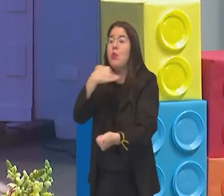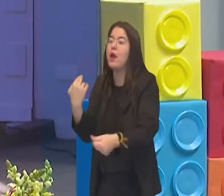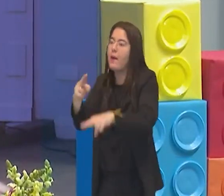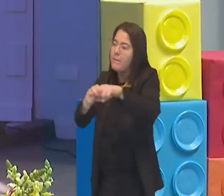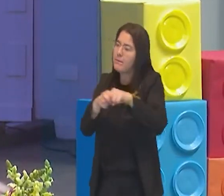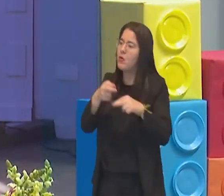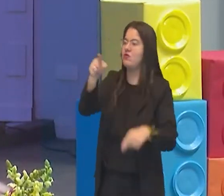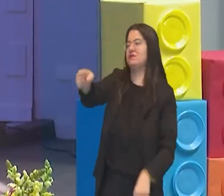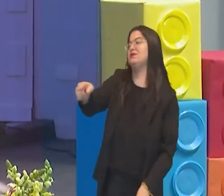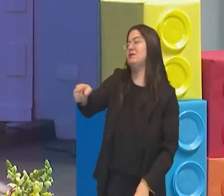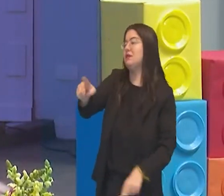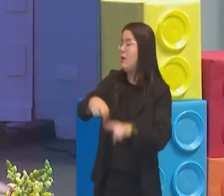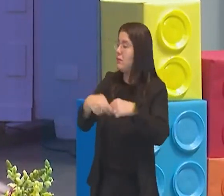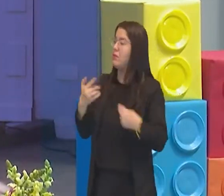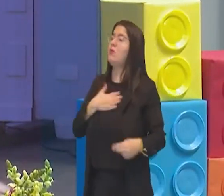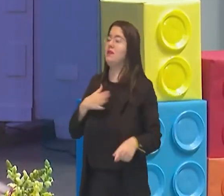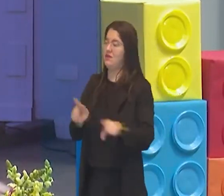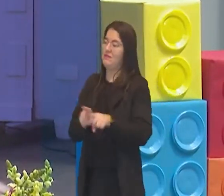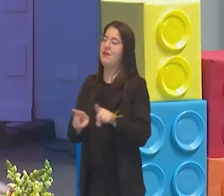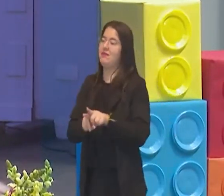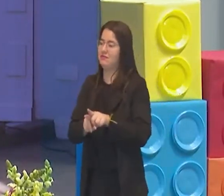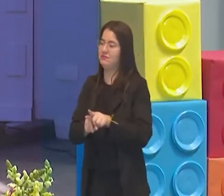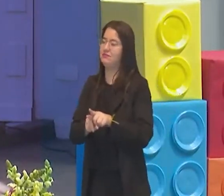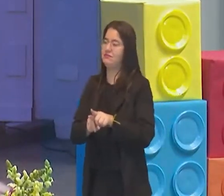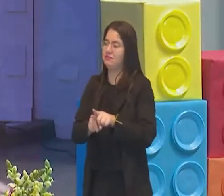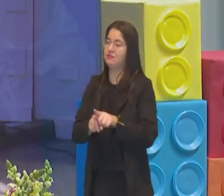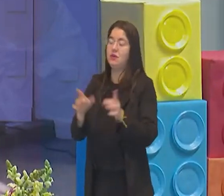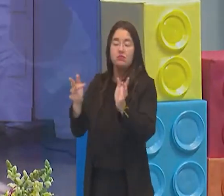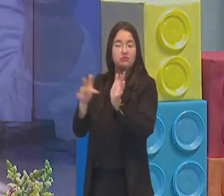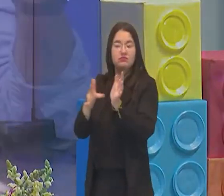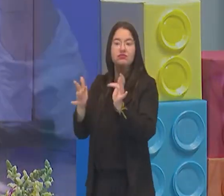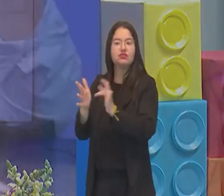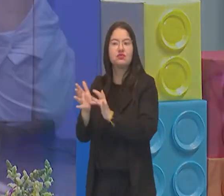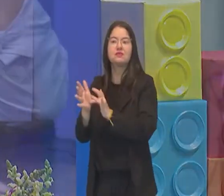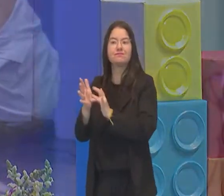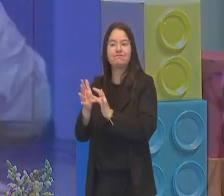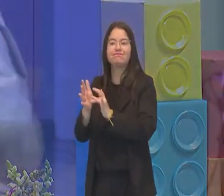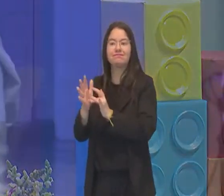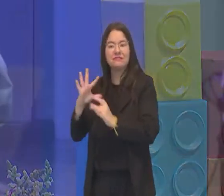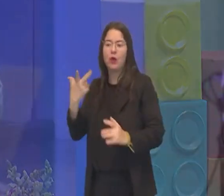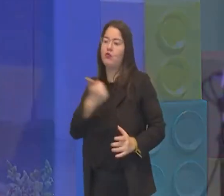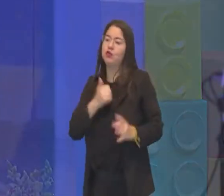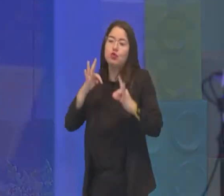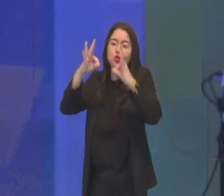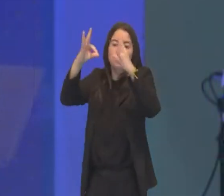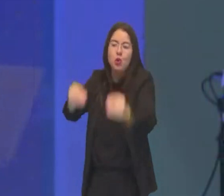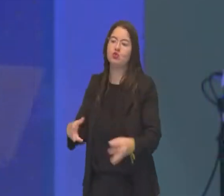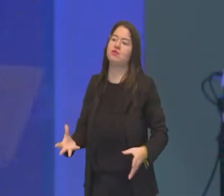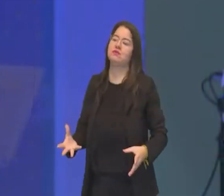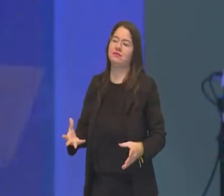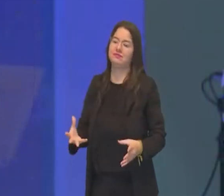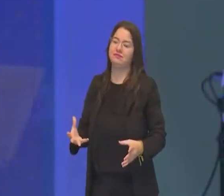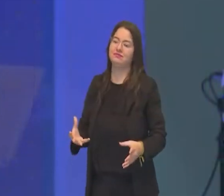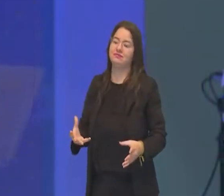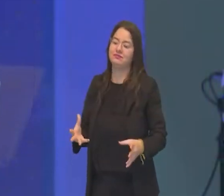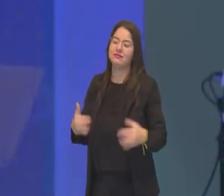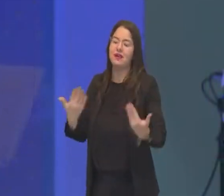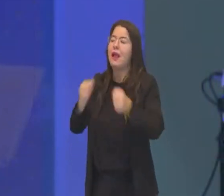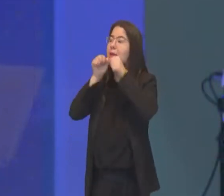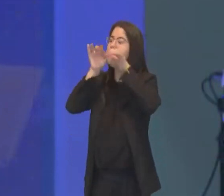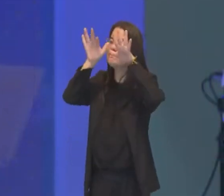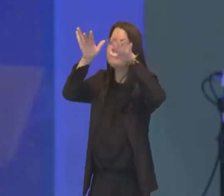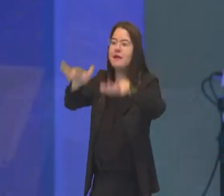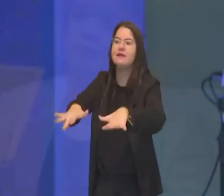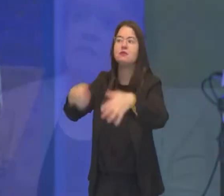Ele veio por mim, por causa do que Deus fez com José. Essa é uma bênção